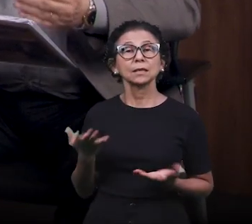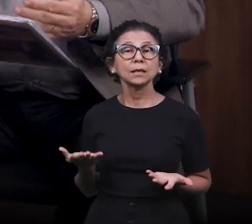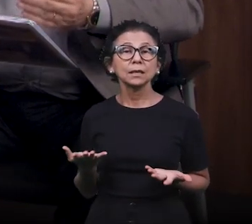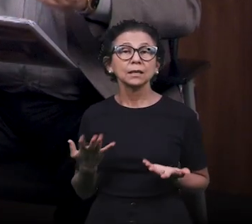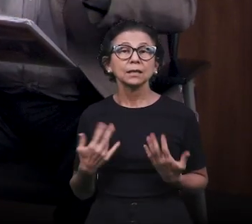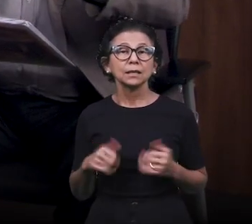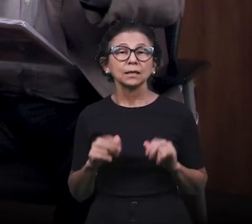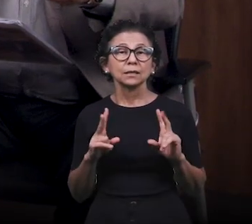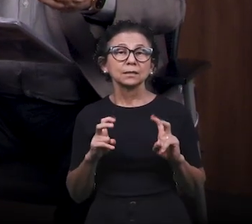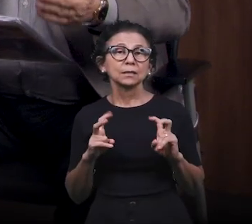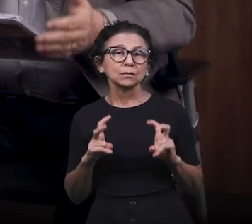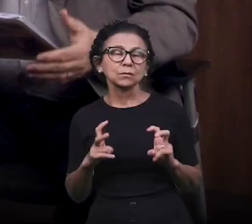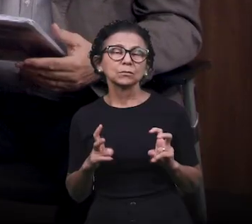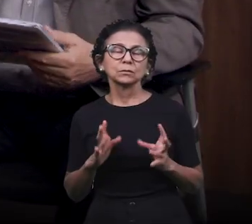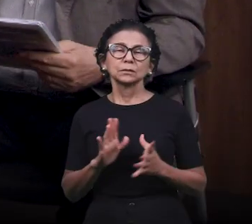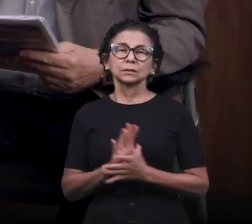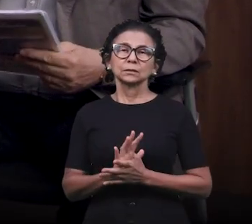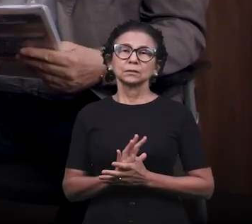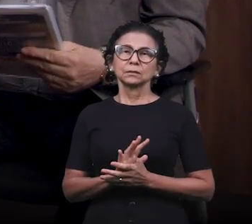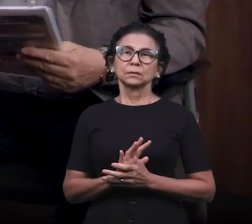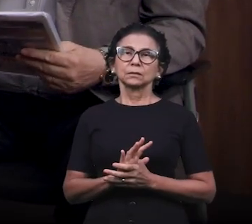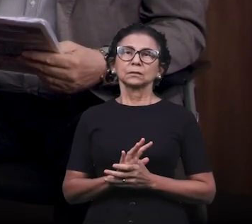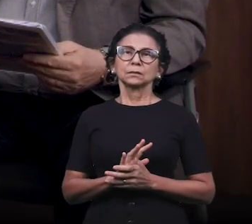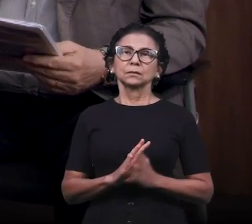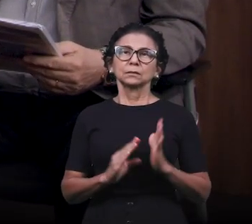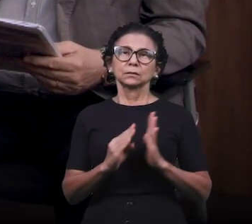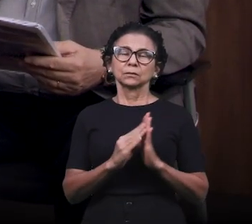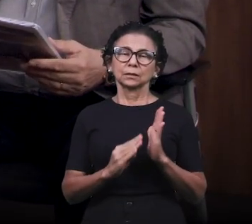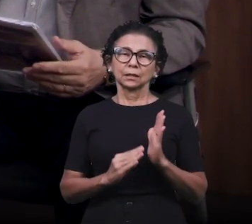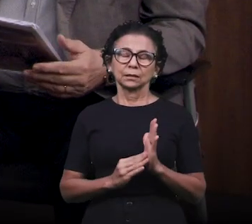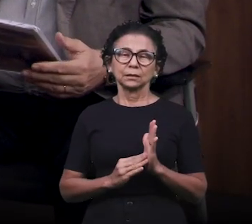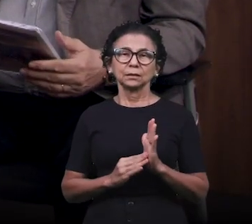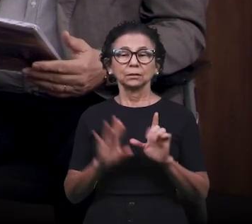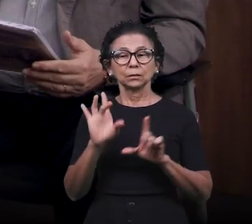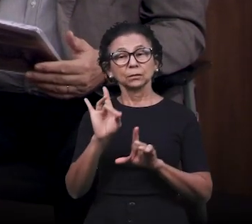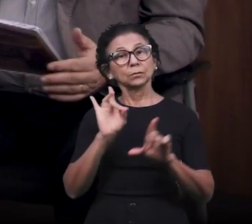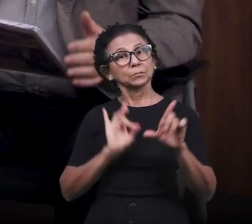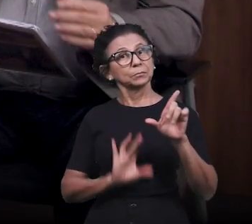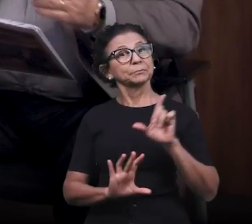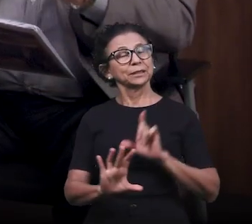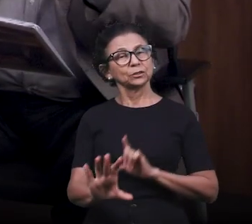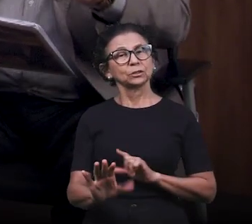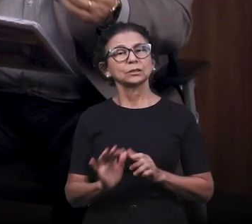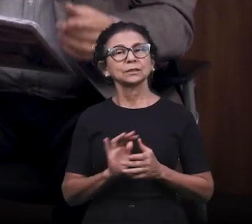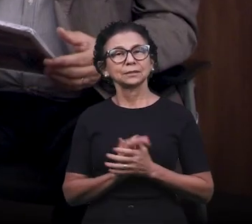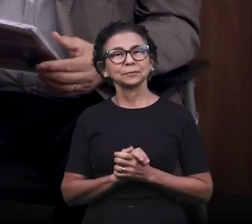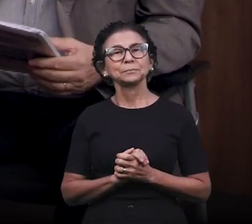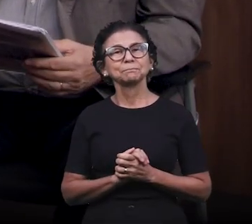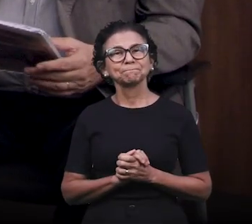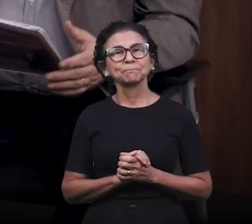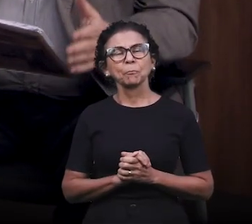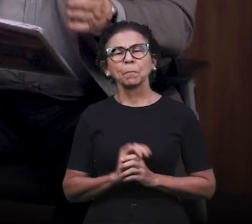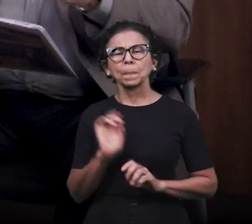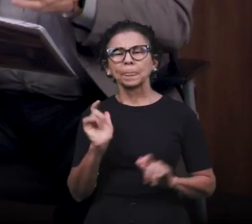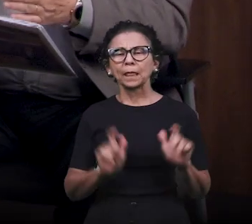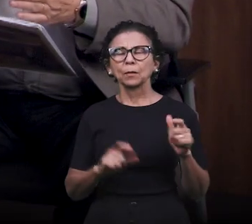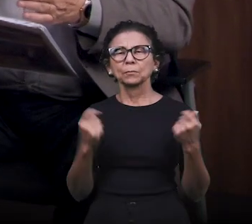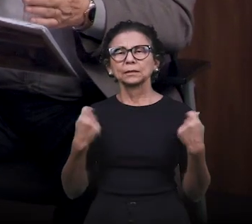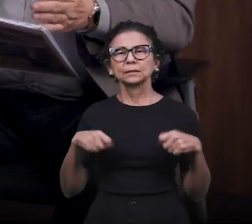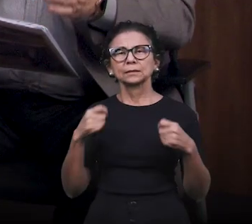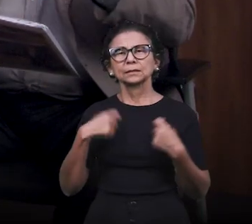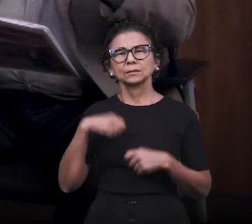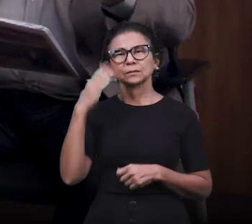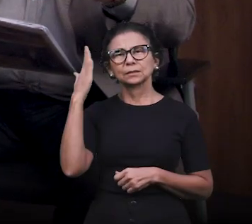Então, compartilhe o conteúdo desse evento, compartilhe o link, porque